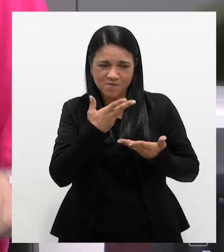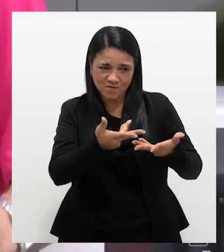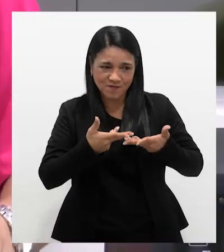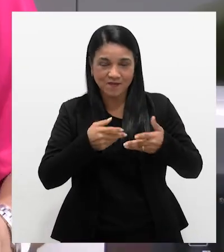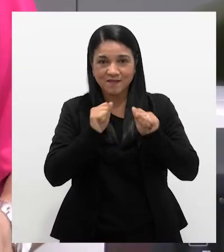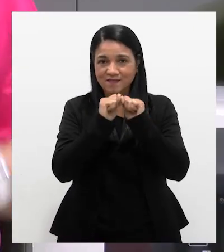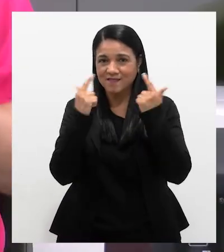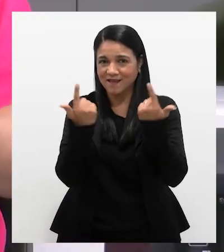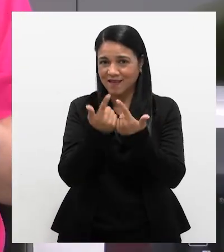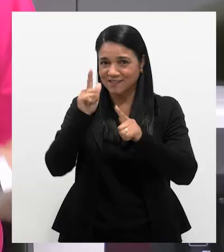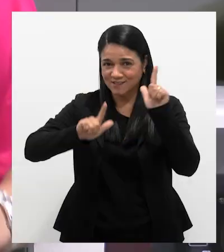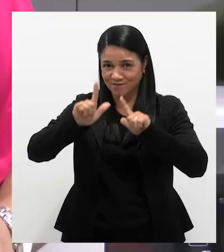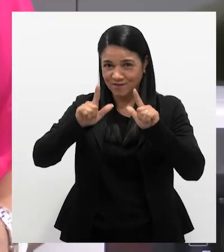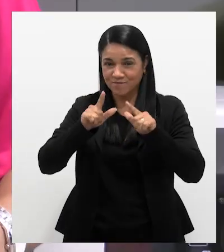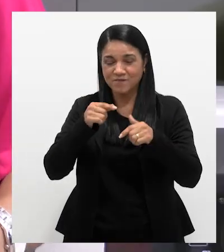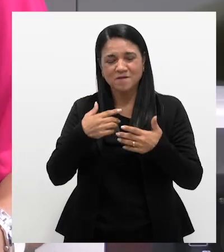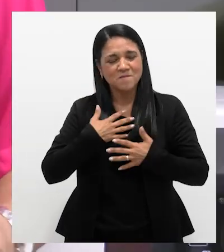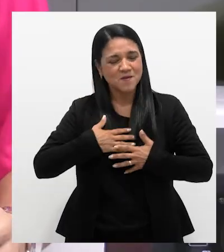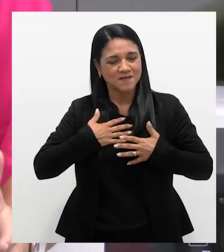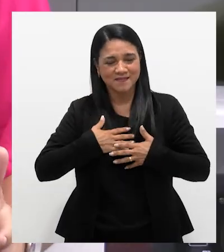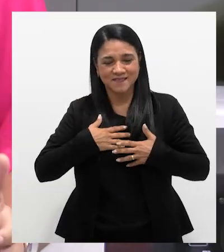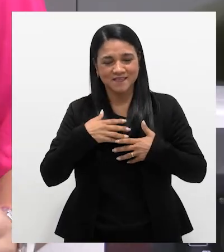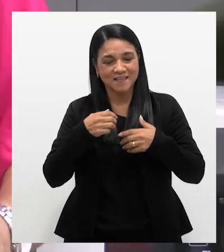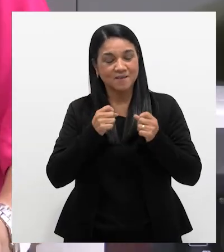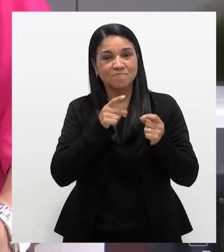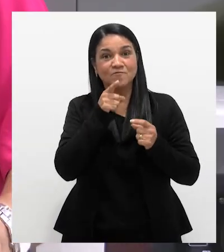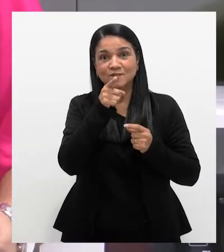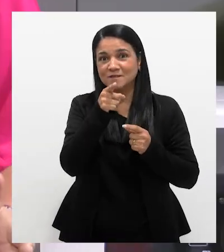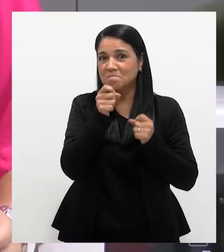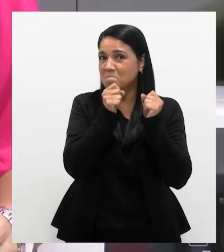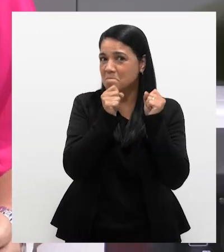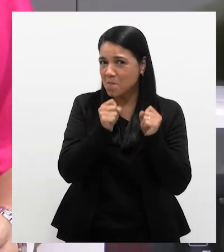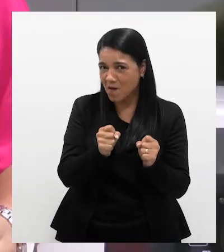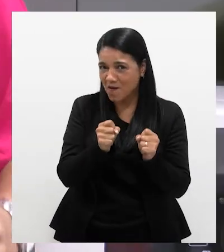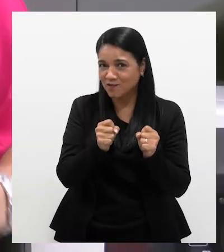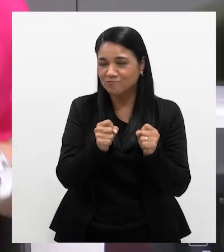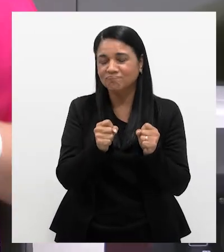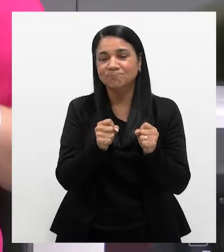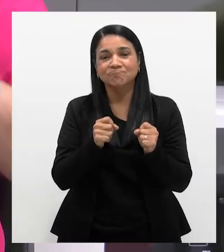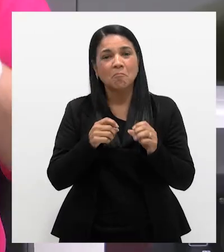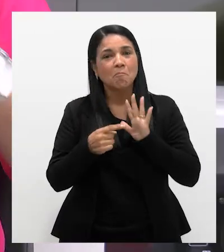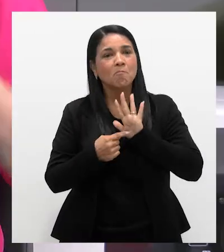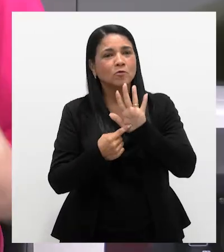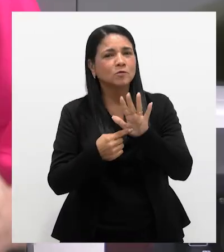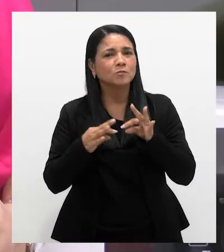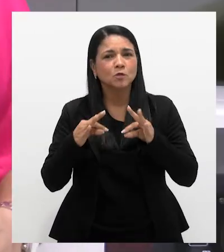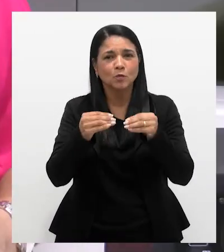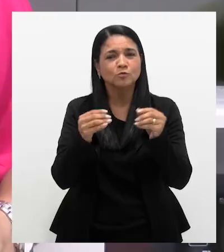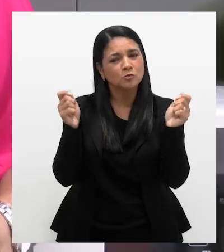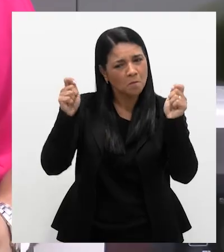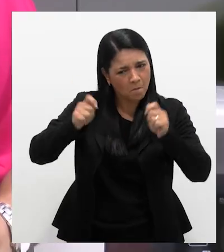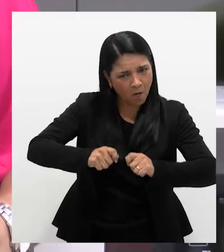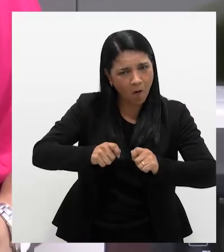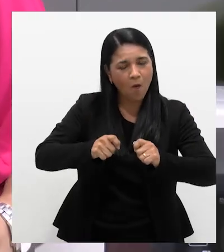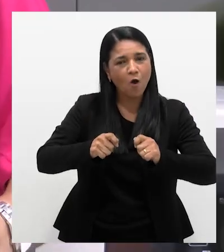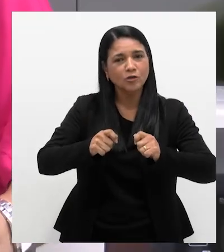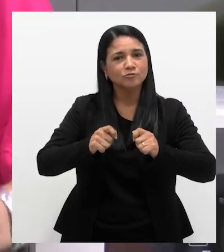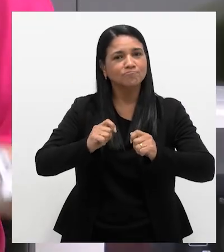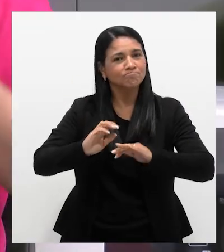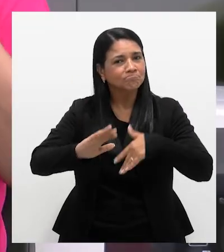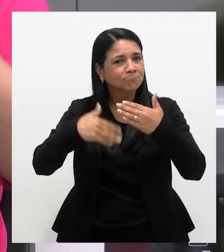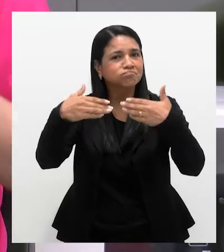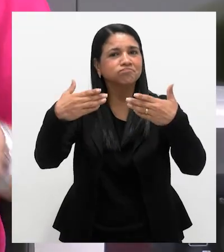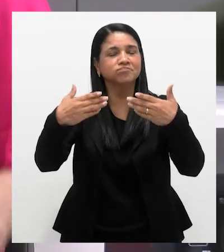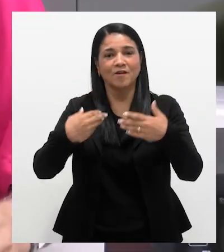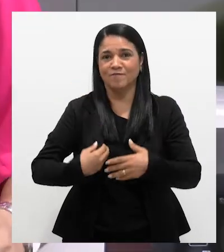imenso estar com você aqui no Você Pode, para a gente mostrar para as pessoas que todo mundo realmente pode chegar aonde Com quiser, né? certeza,